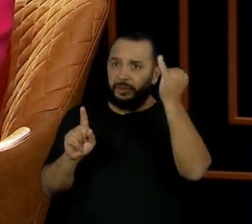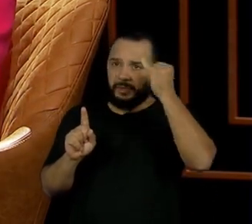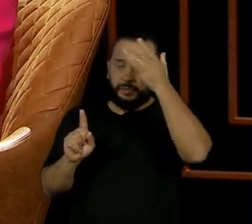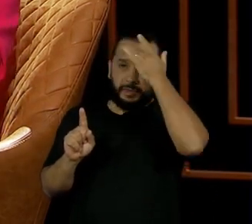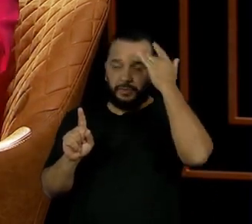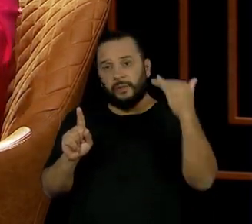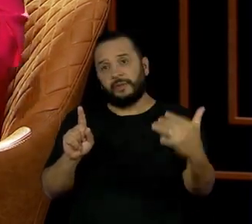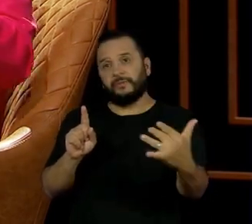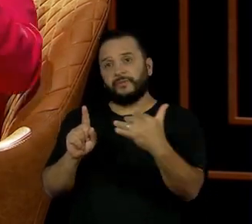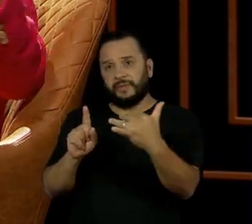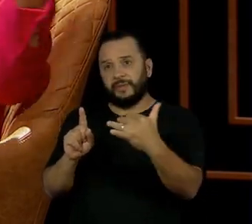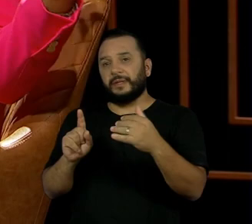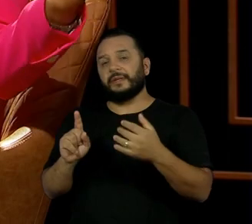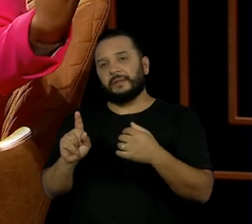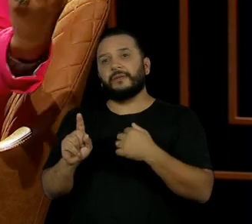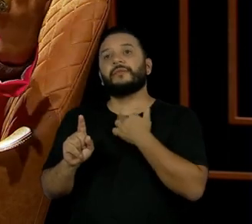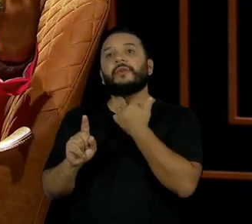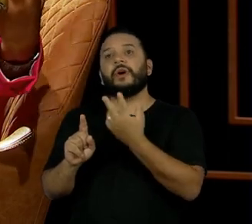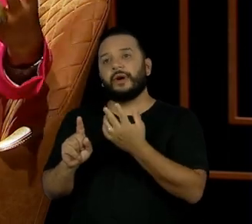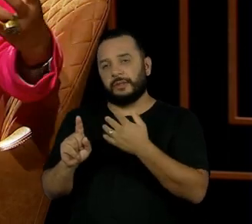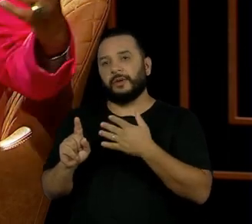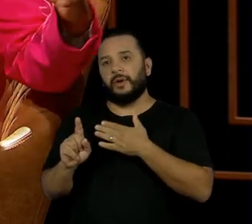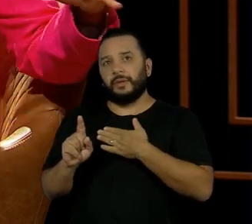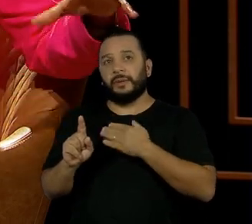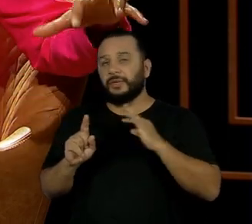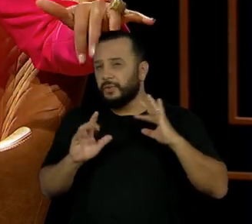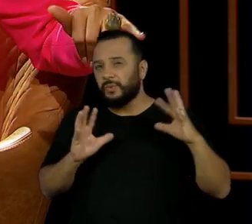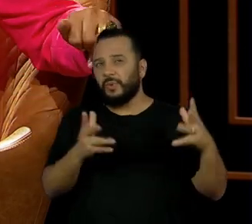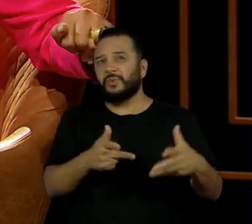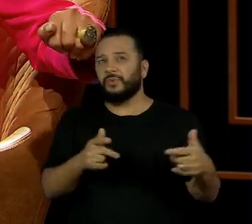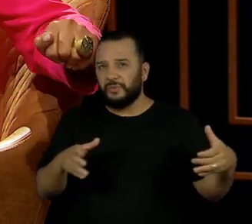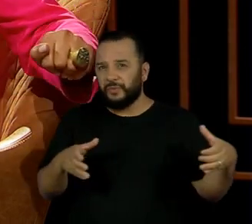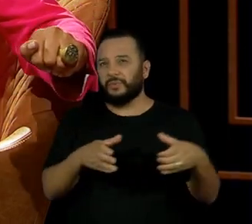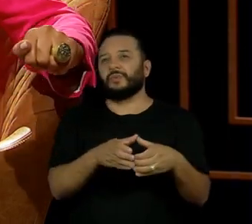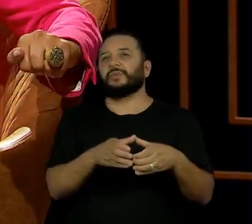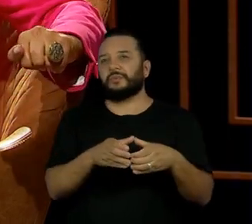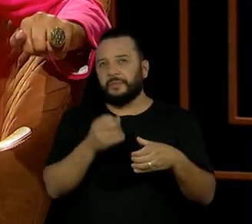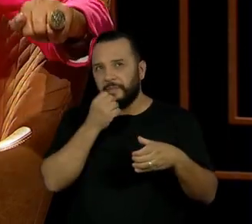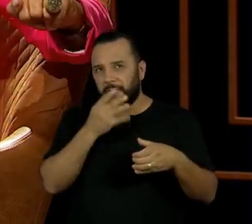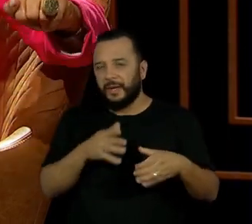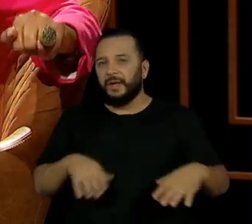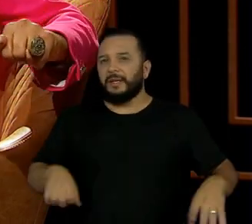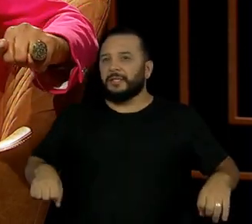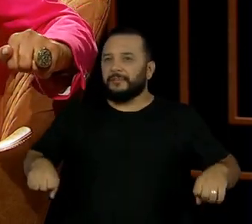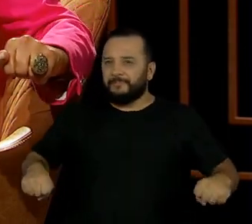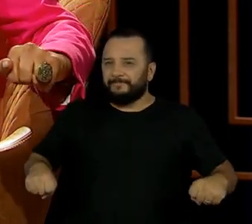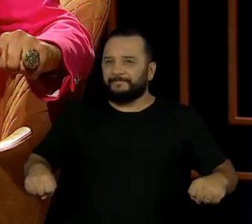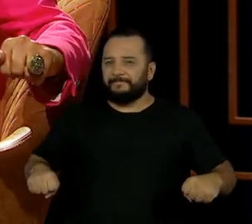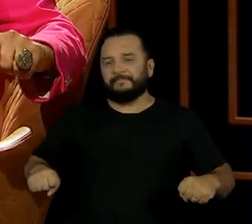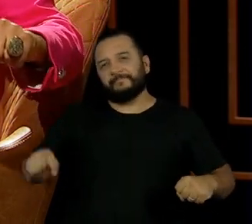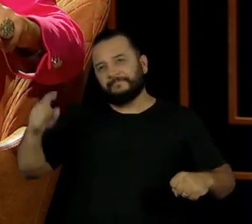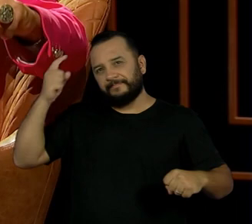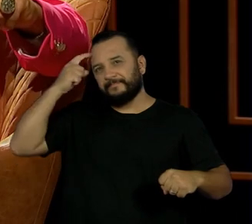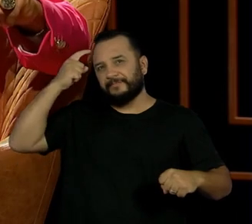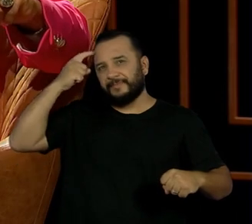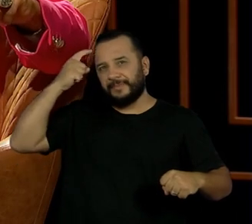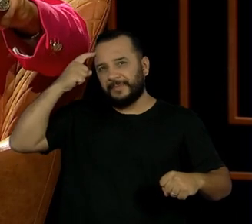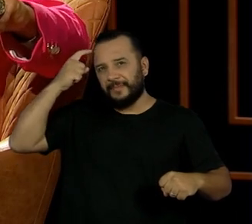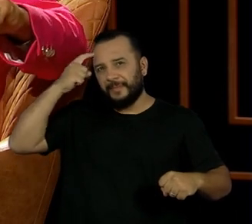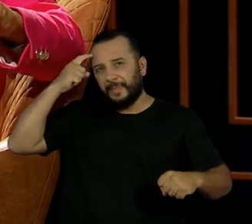ouvir mas todo mundo tem que estar bem todo mundo tem que estar muito de mão dada muito pensando que tipo